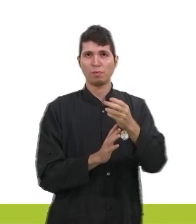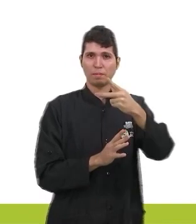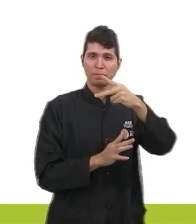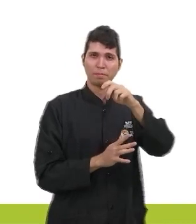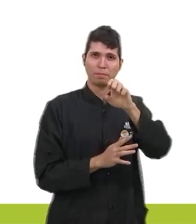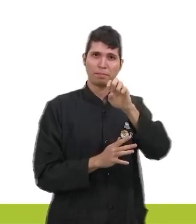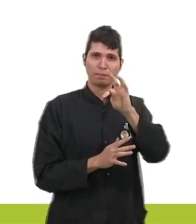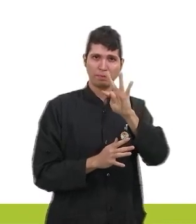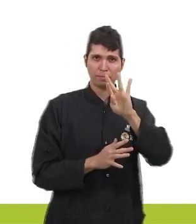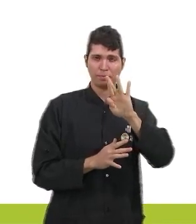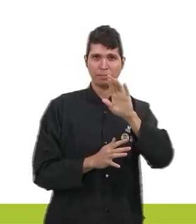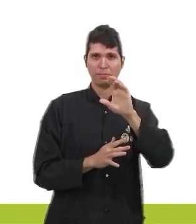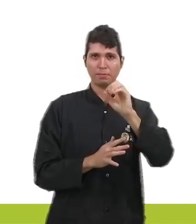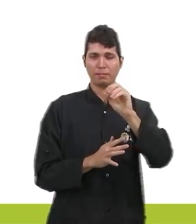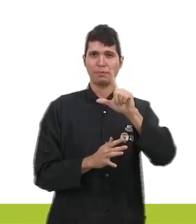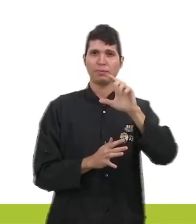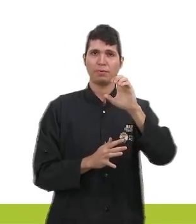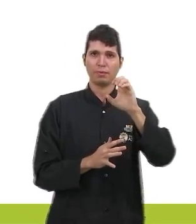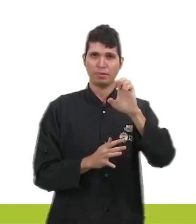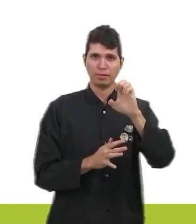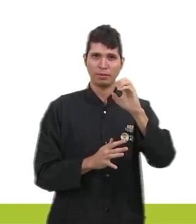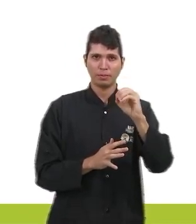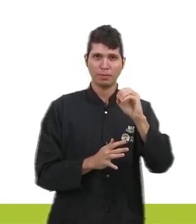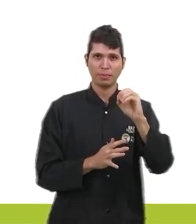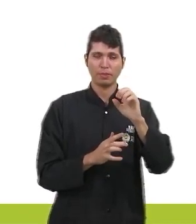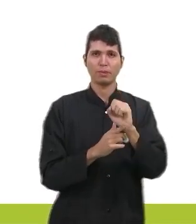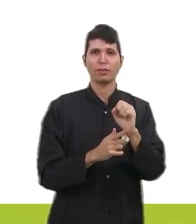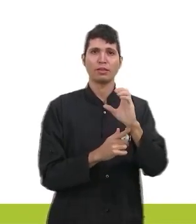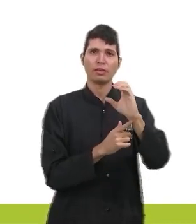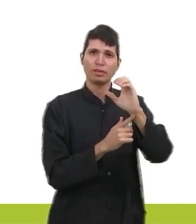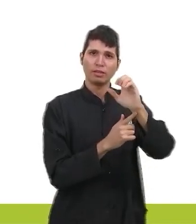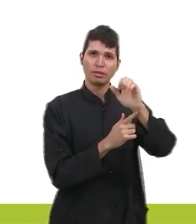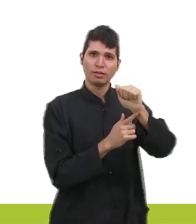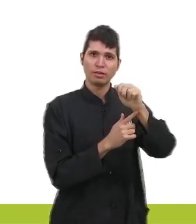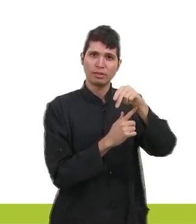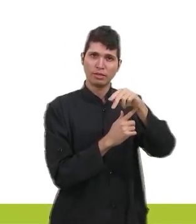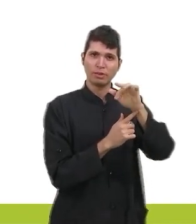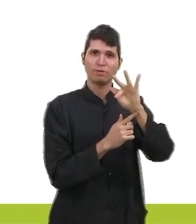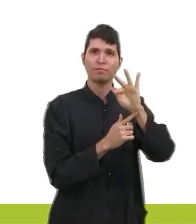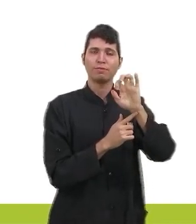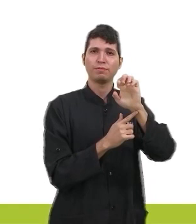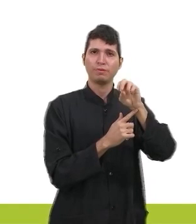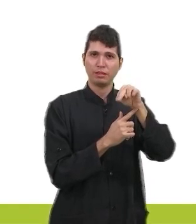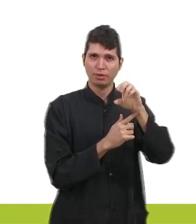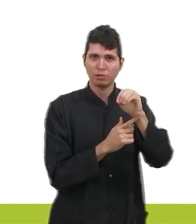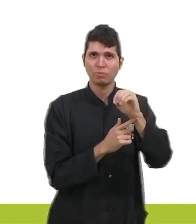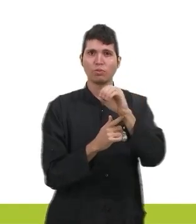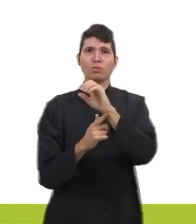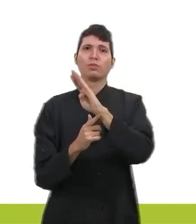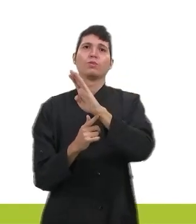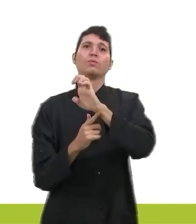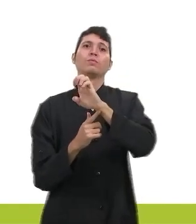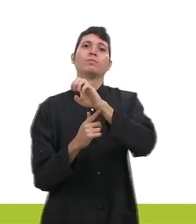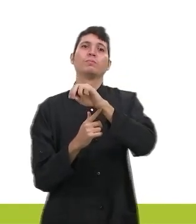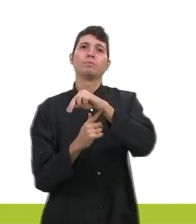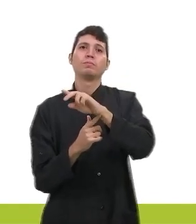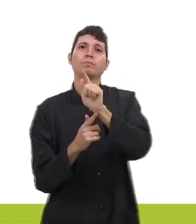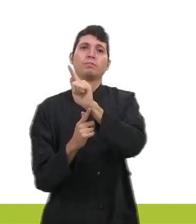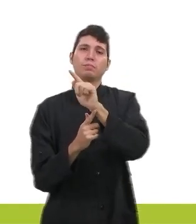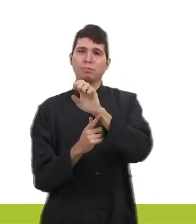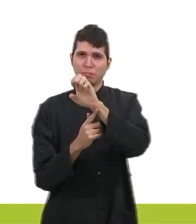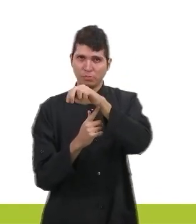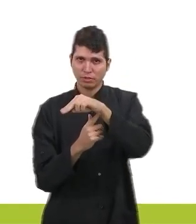a seguir. São eles o canfeno e o benzeno. Ambos já foram utilizados como solventes